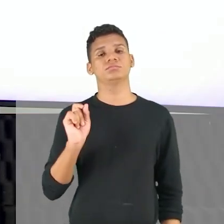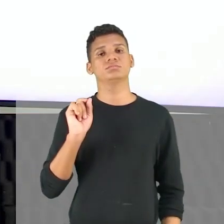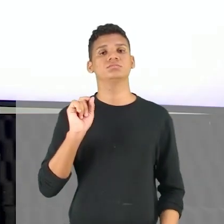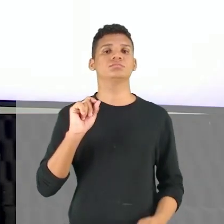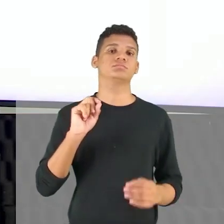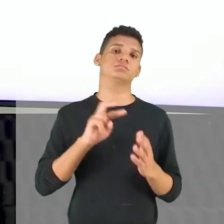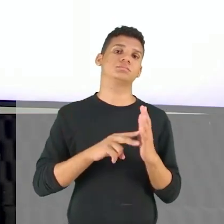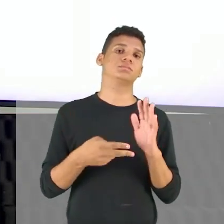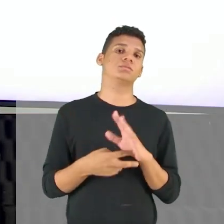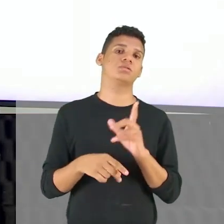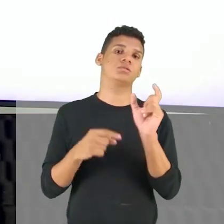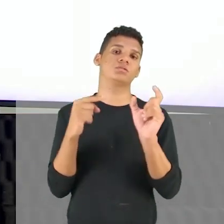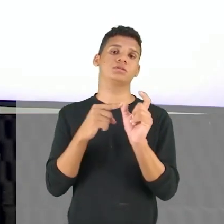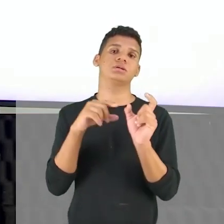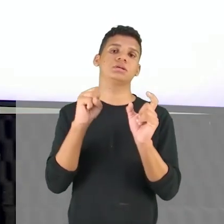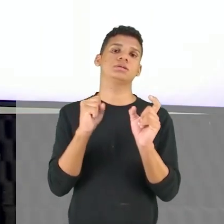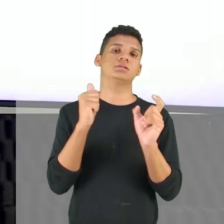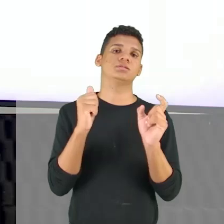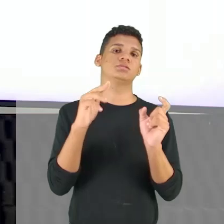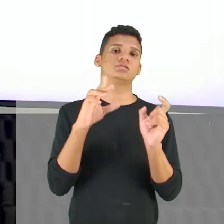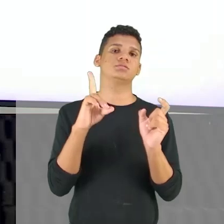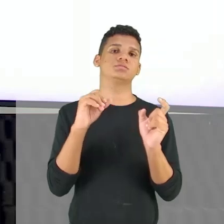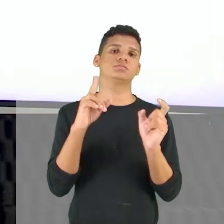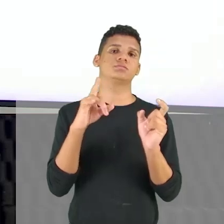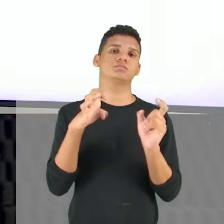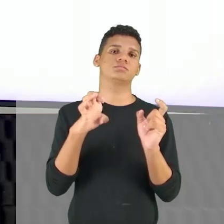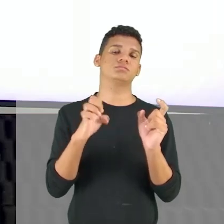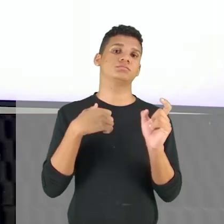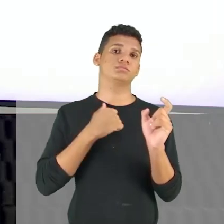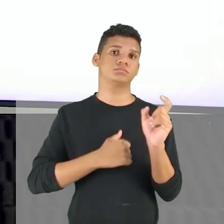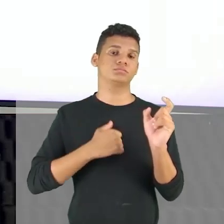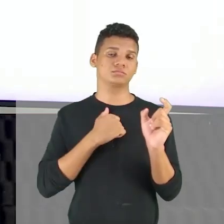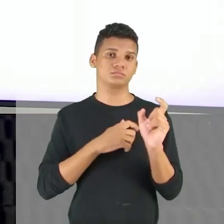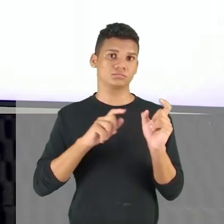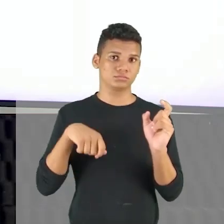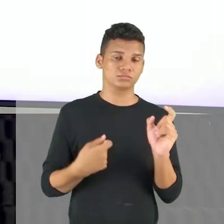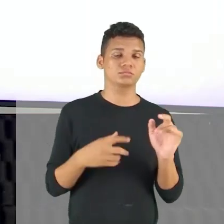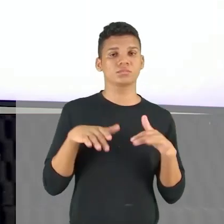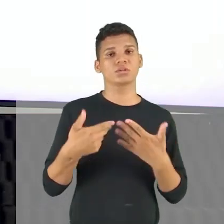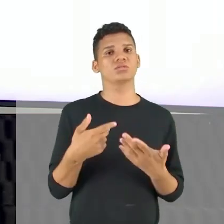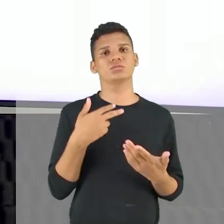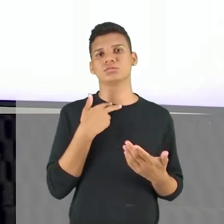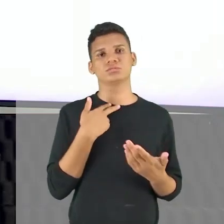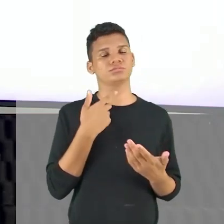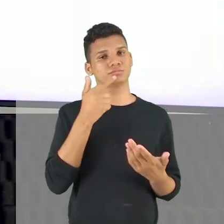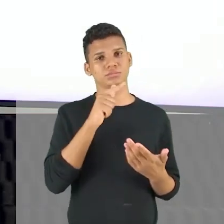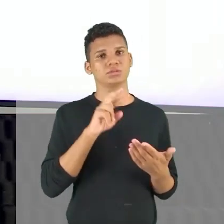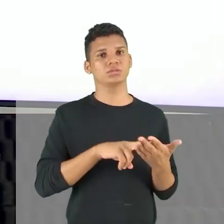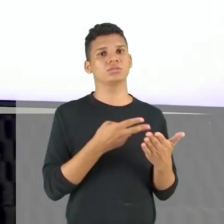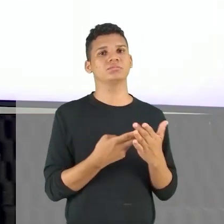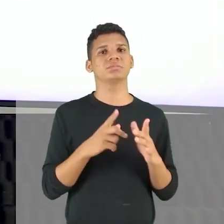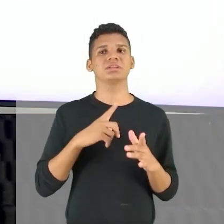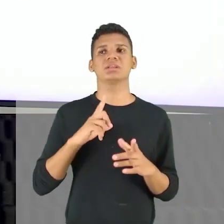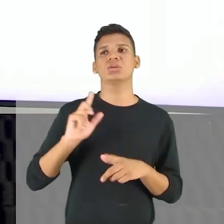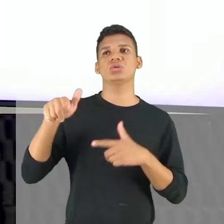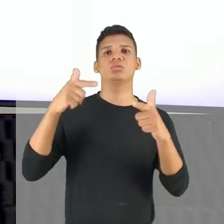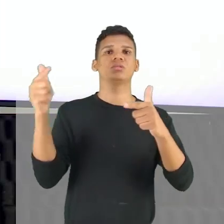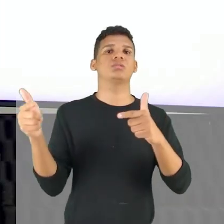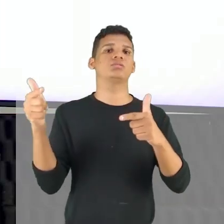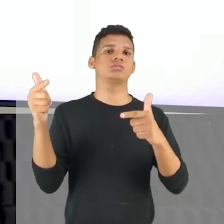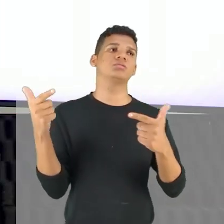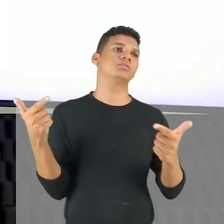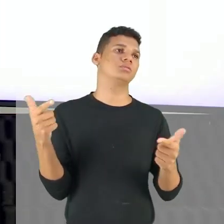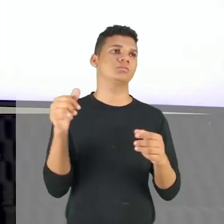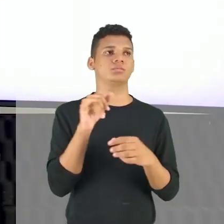saudade. E ela é uma palavra conceito. O que é uma palavra conceito? Ela não pode ser traduzida, ela não é traduzida em outros idiomas, tá?